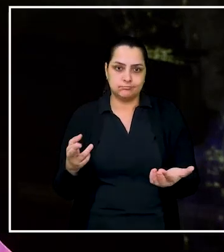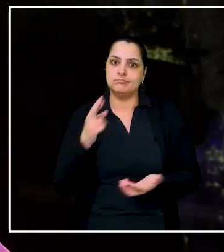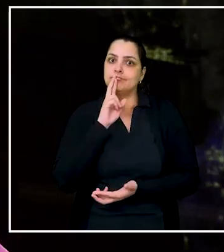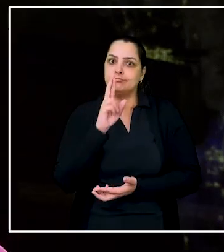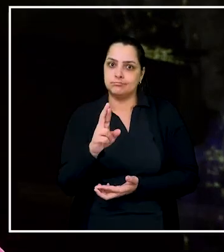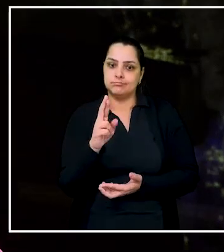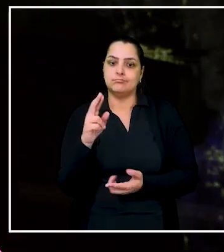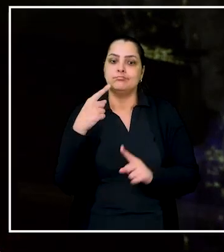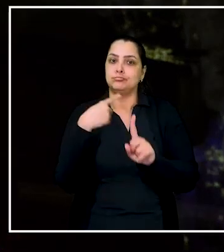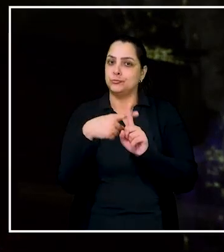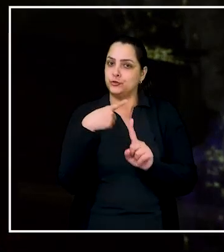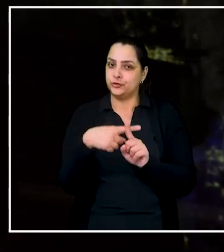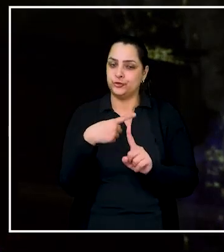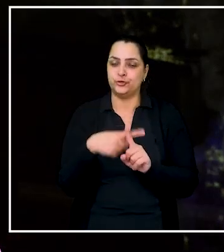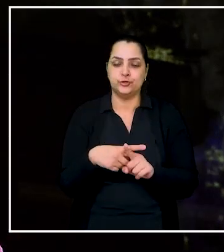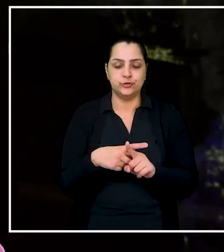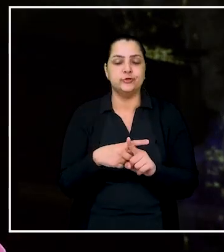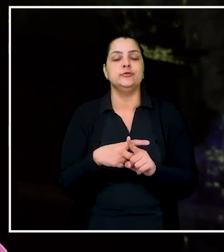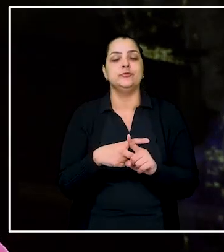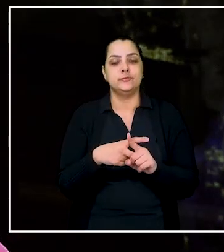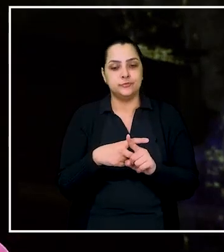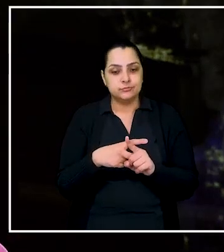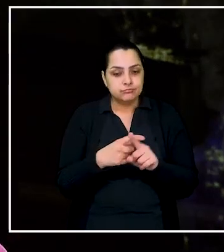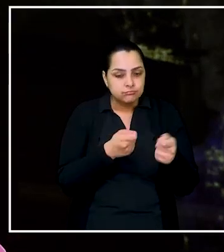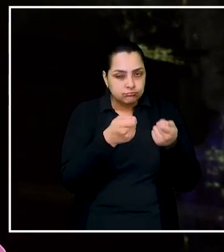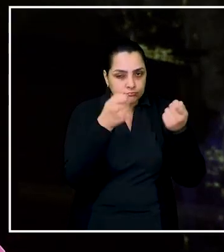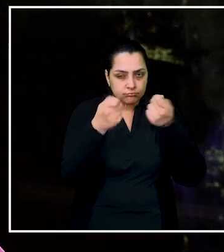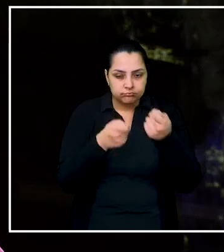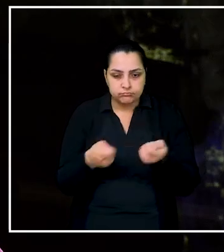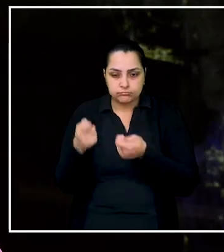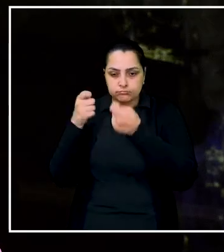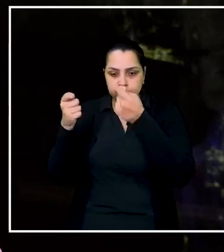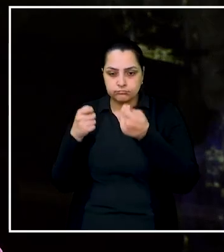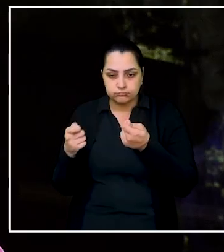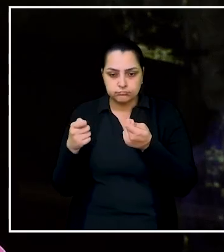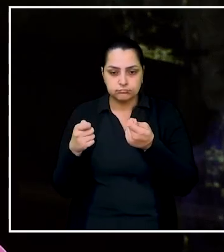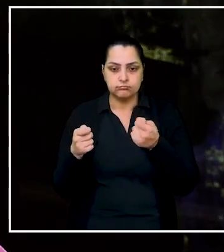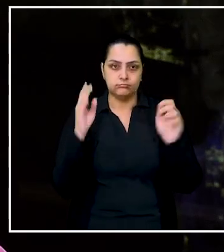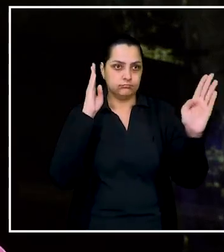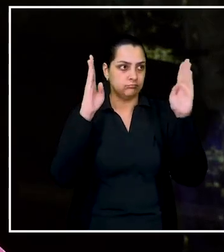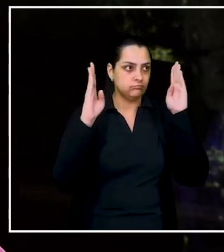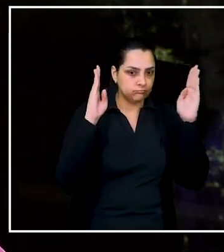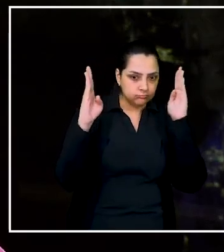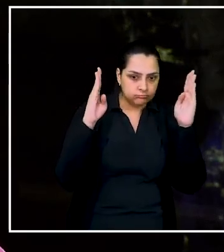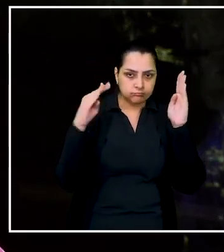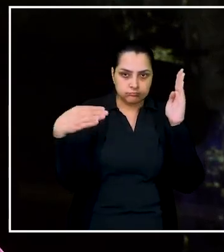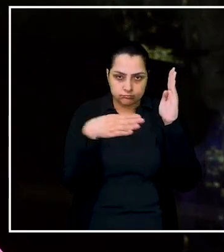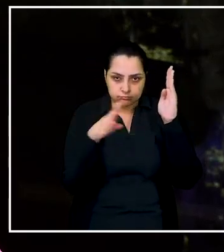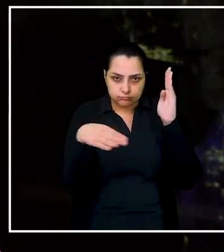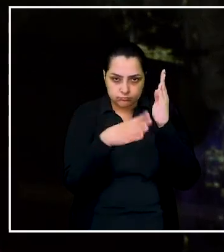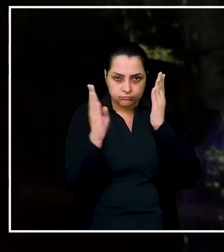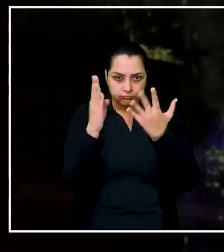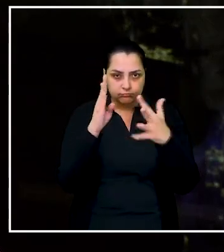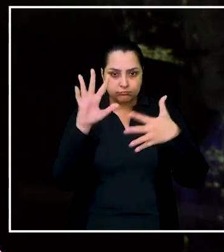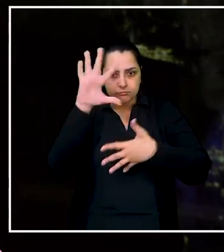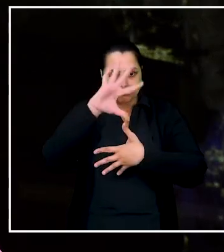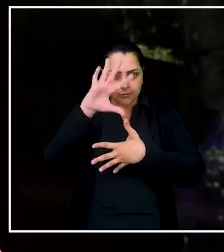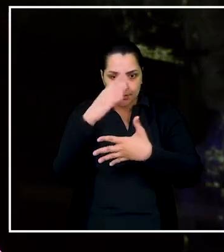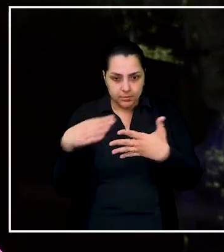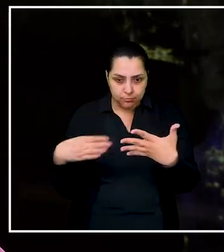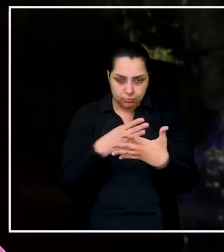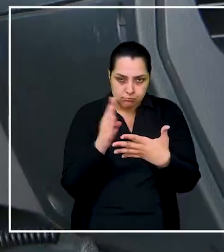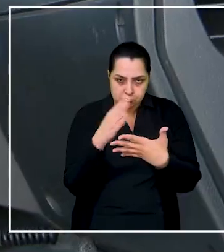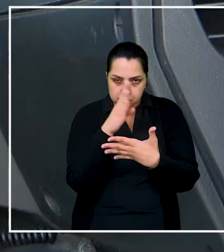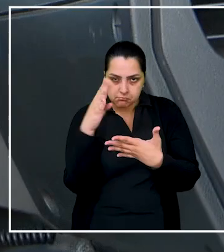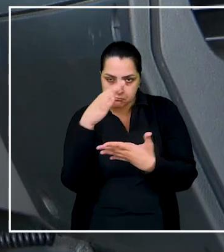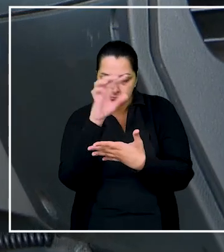foi extremamente positivo em relação ao gerenciamento de toda a nossa carga, de toda a nossa roteirização, da